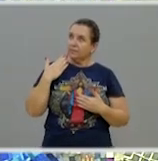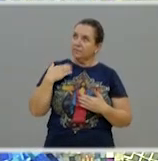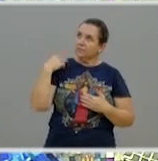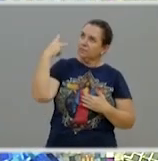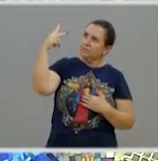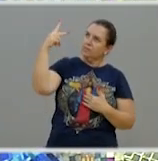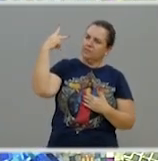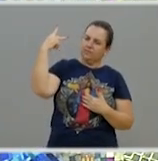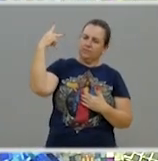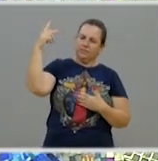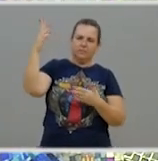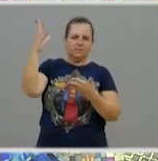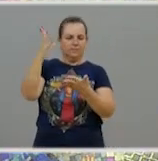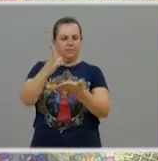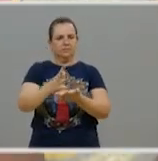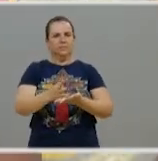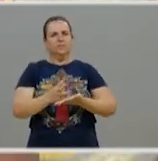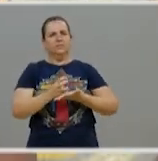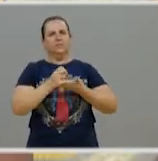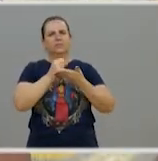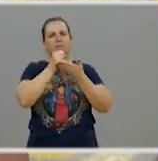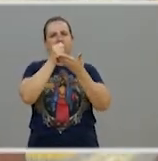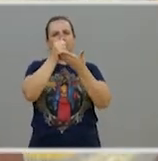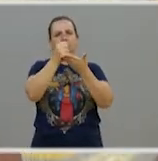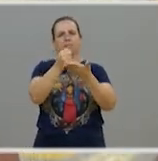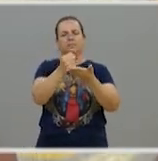venha a vossa